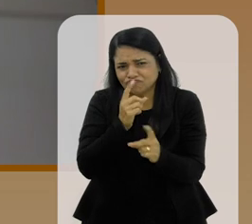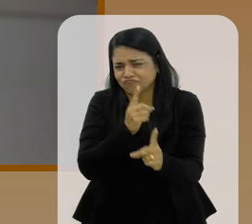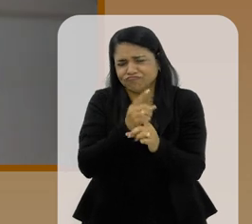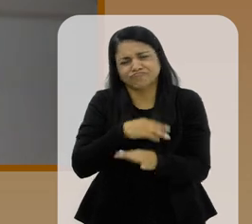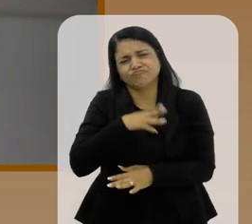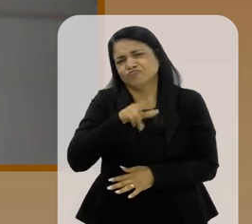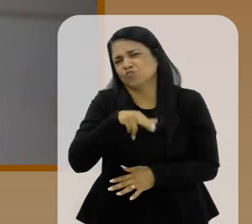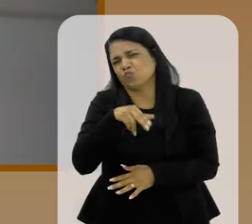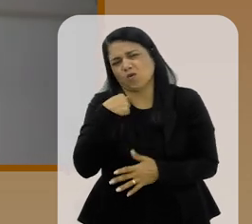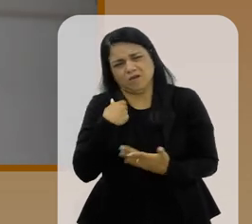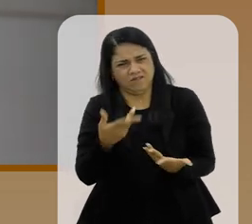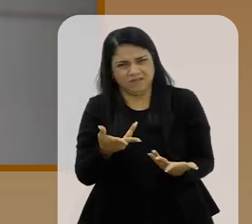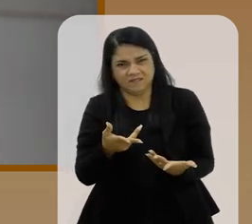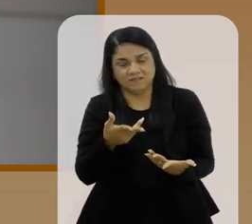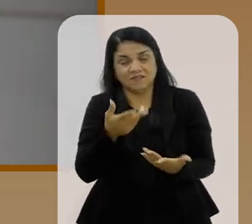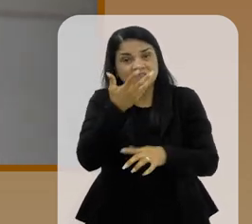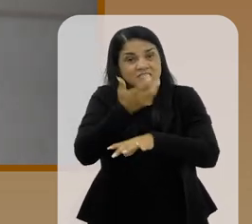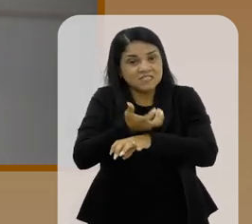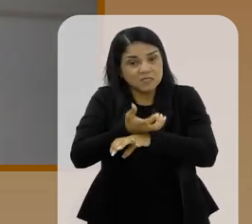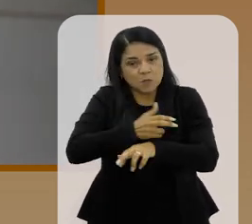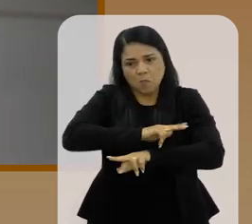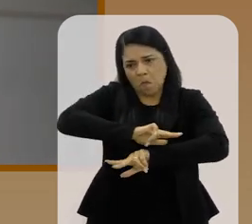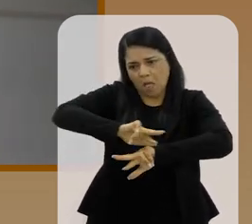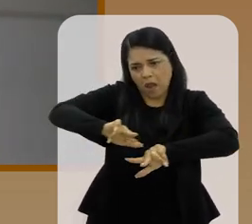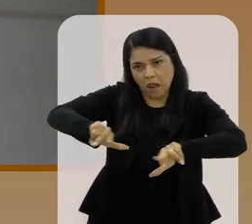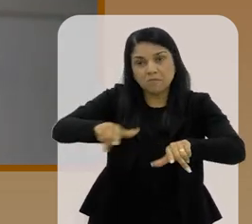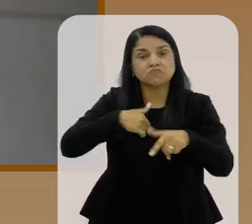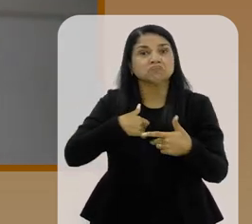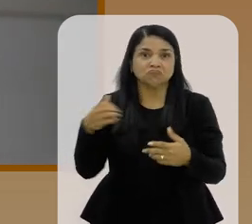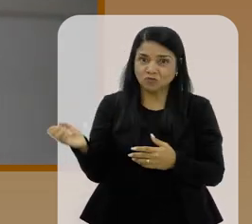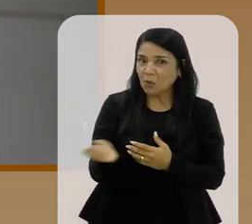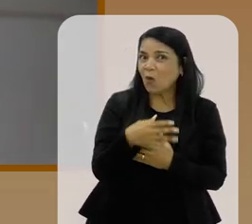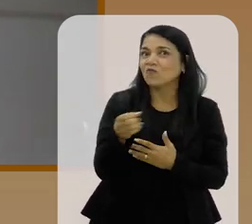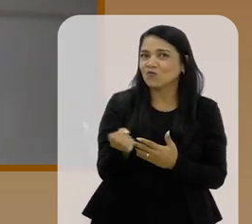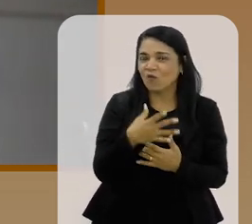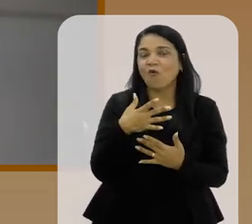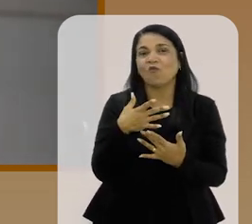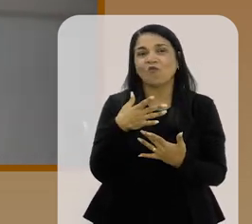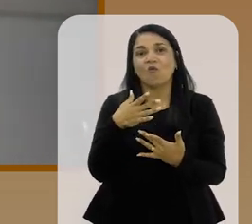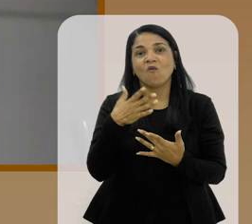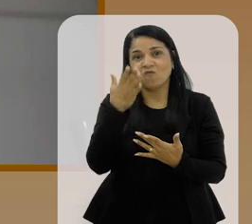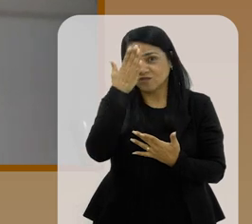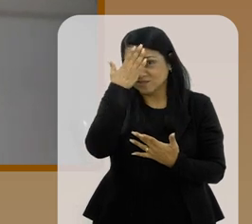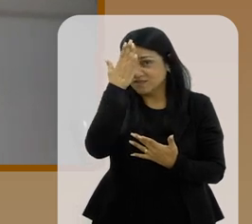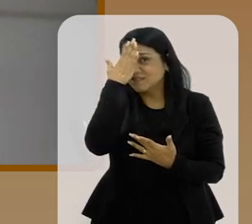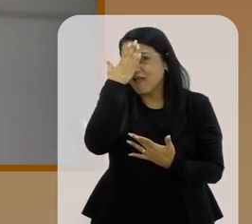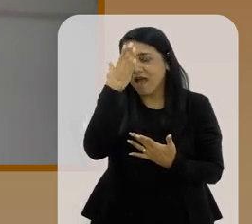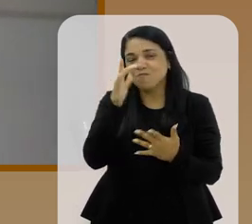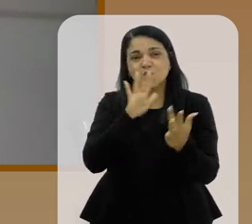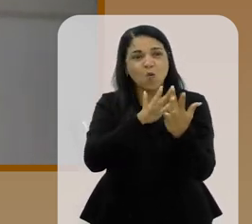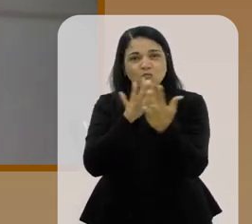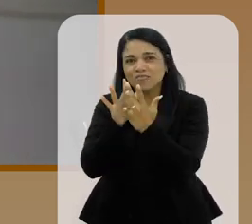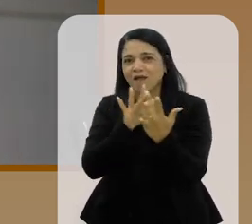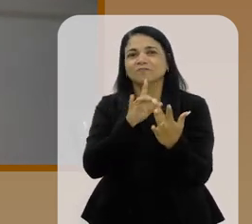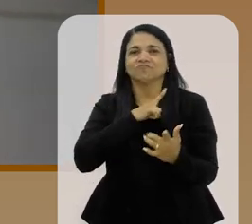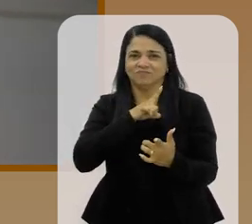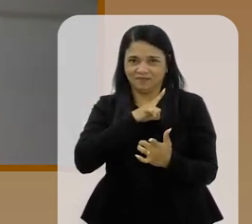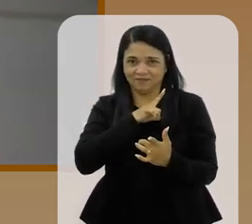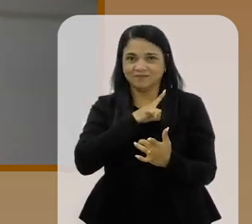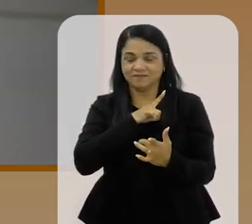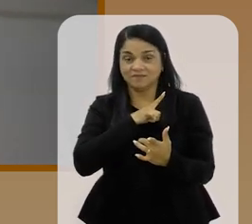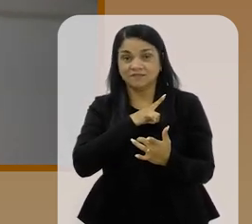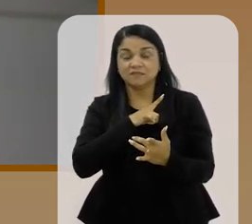Enquanto em outras disciplinas, você fala de coisas mais recentes. Você pode não estar entendendo exatamente como funciona, mas você tem esse